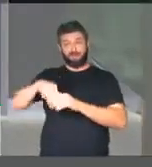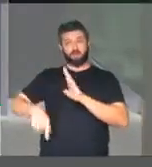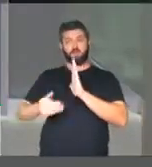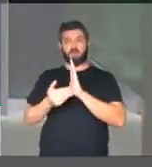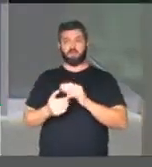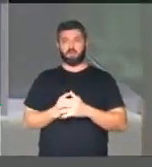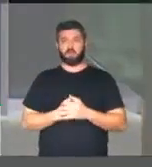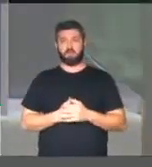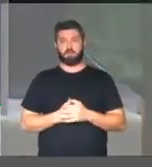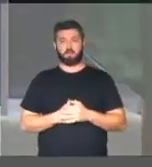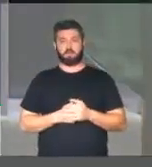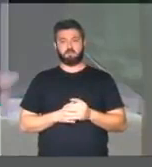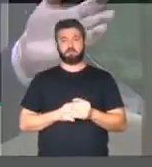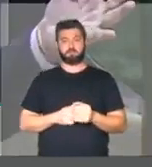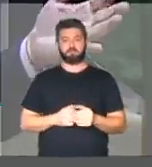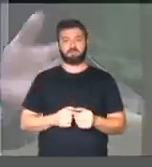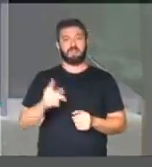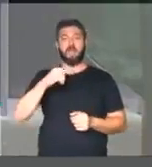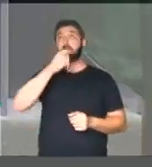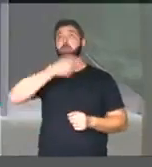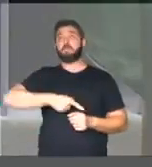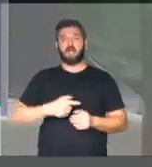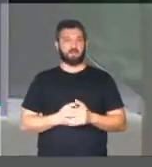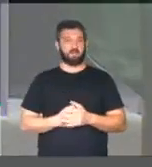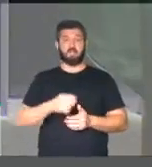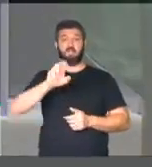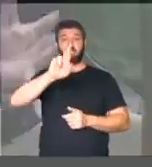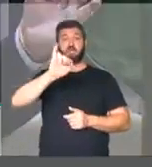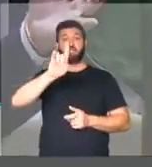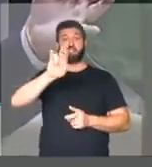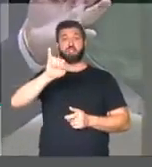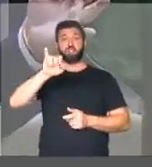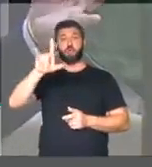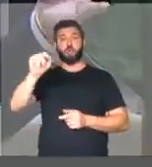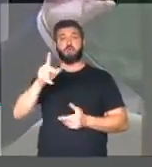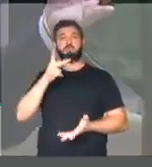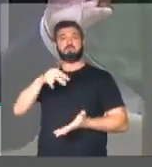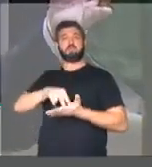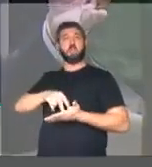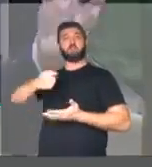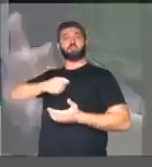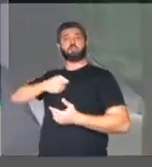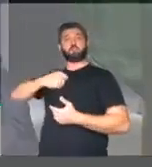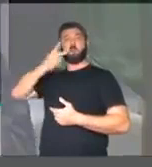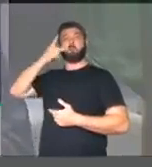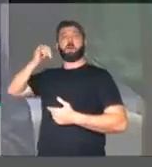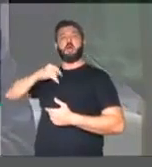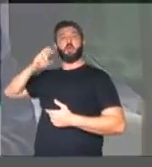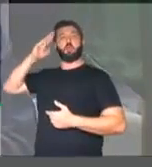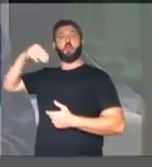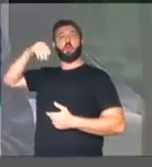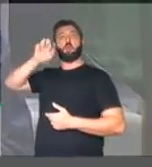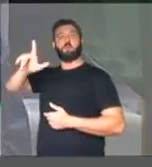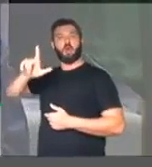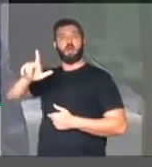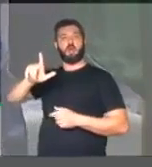casa. Chega a ser ridículo. Posam como pais da moralidade.